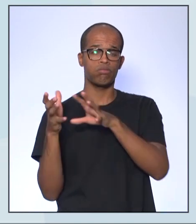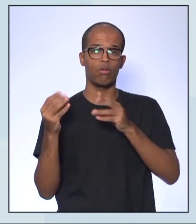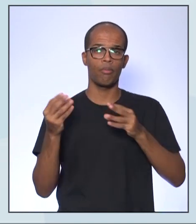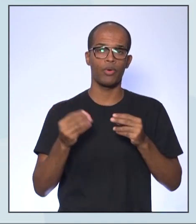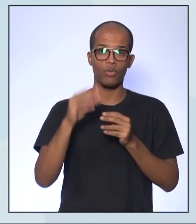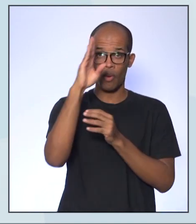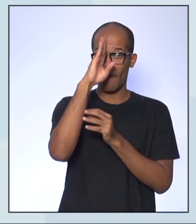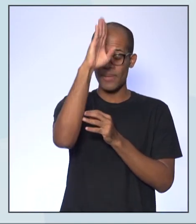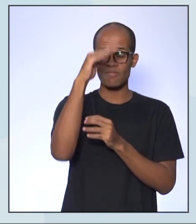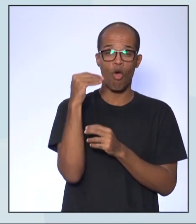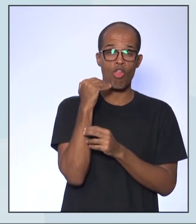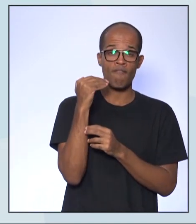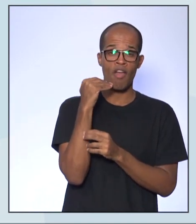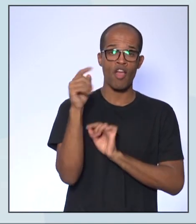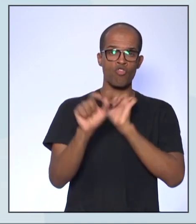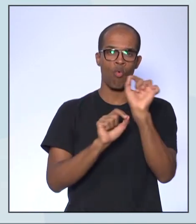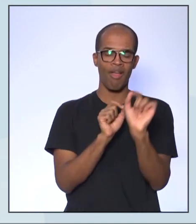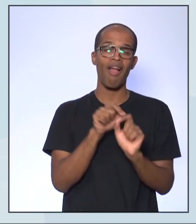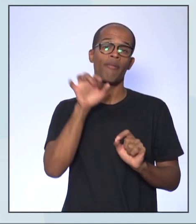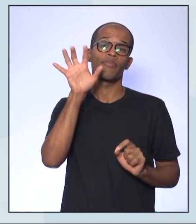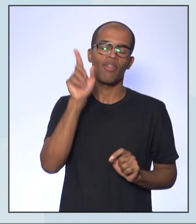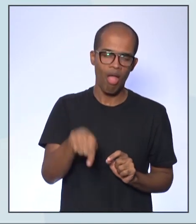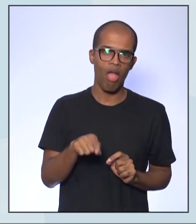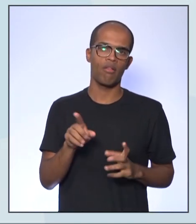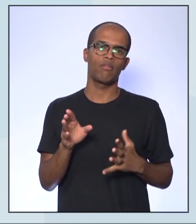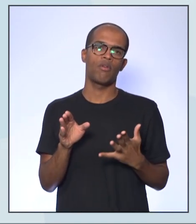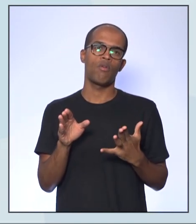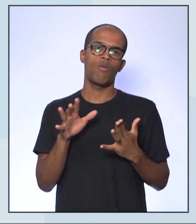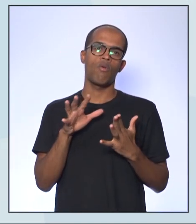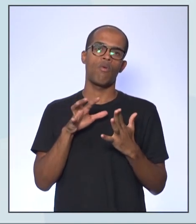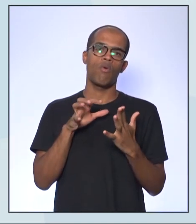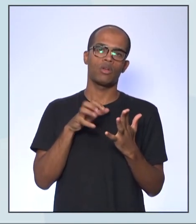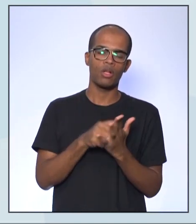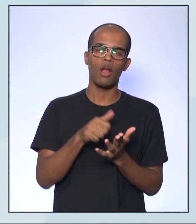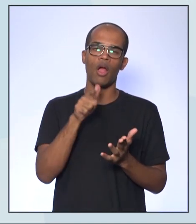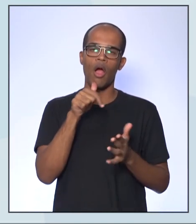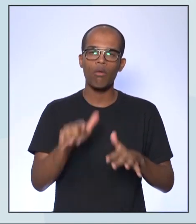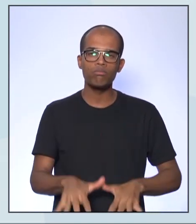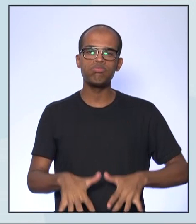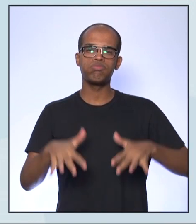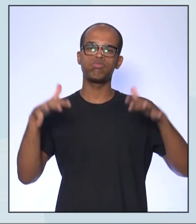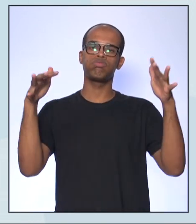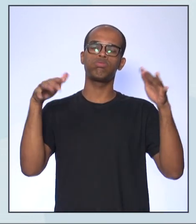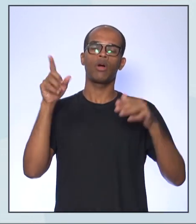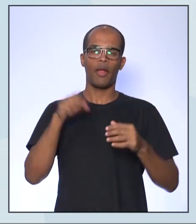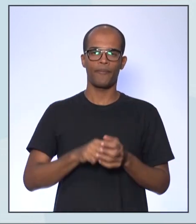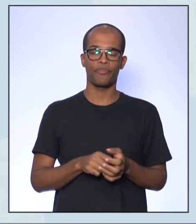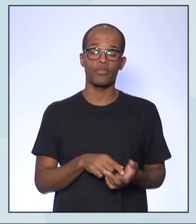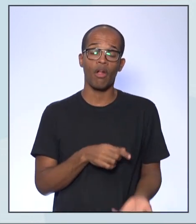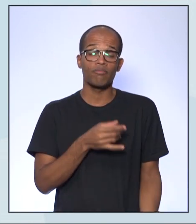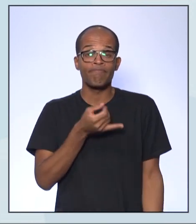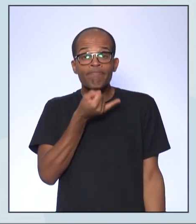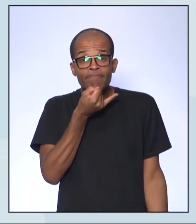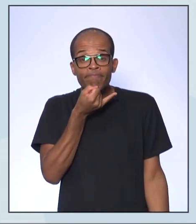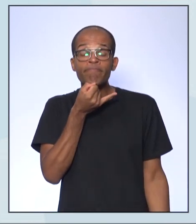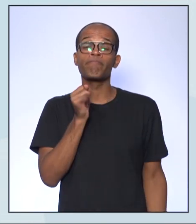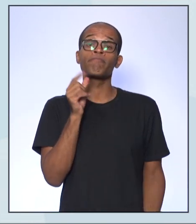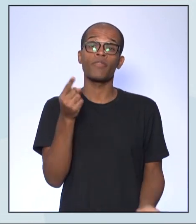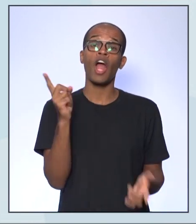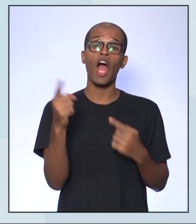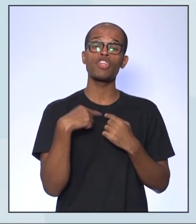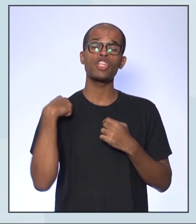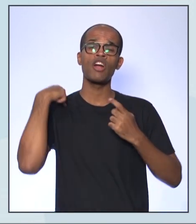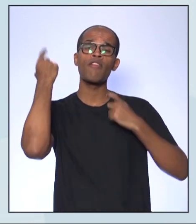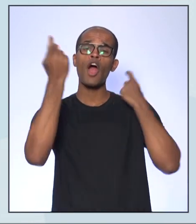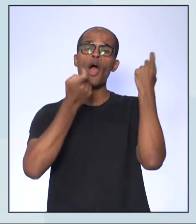principal defeito a vencer era esse acidente das inundações. Infelizmente, porém, nos preocupamos